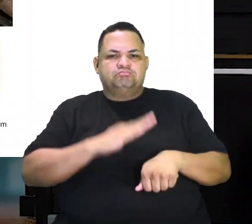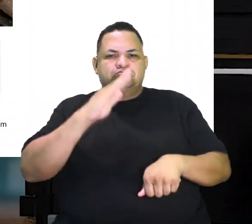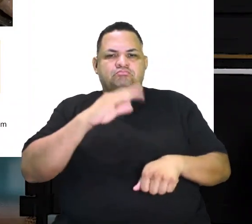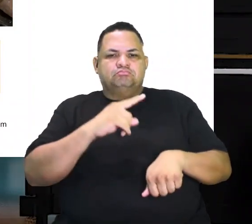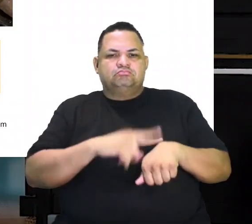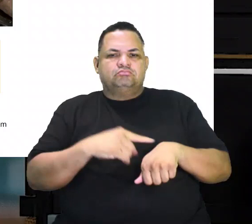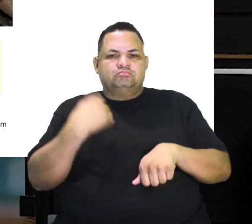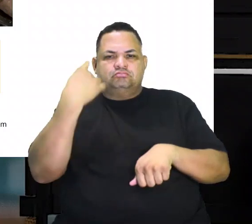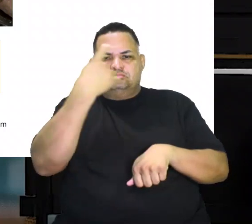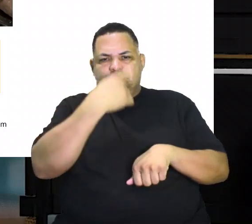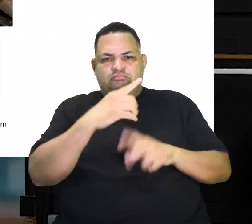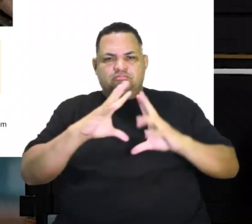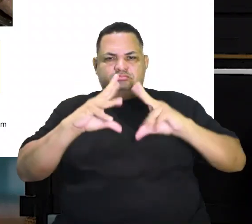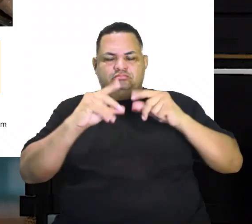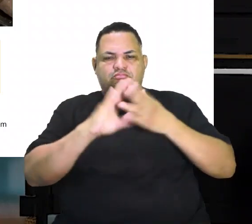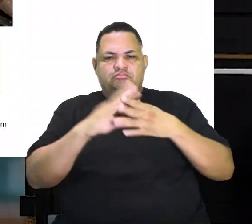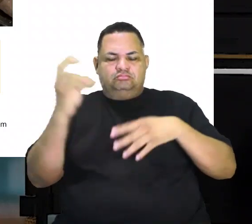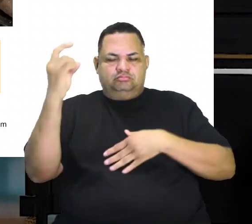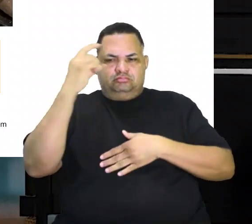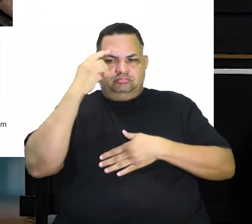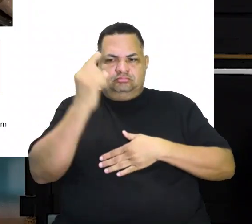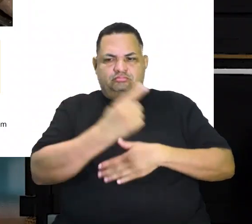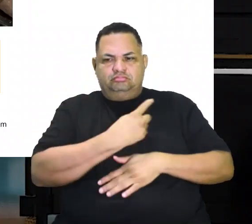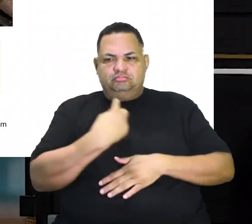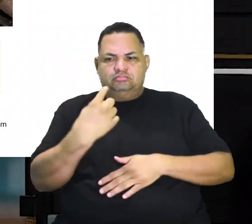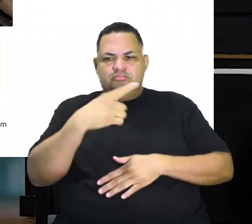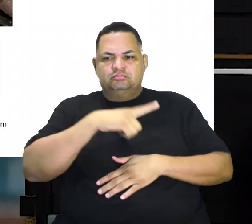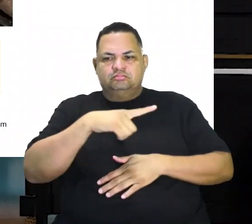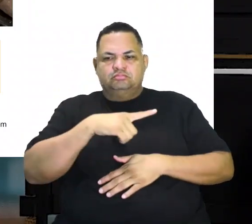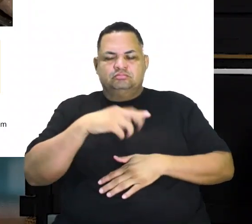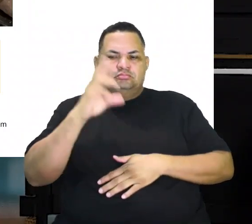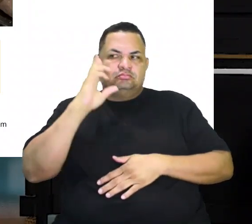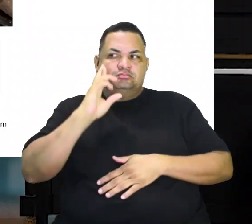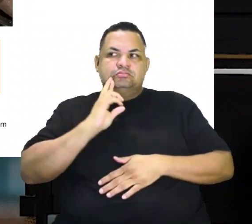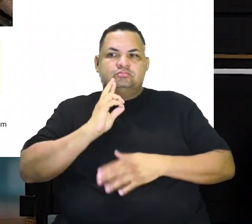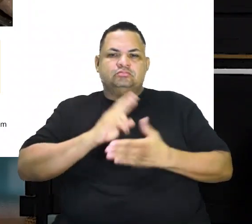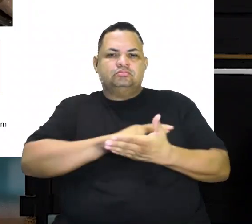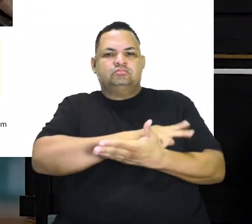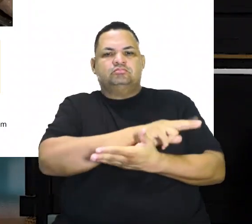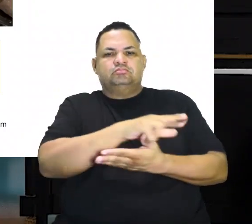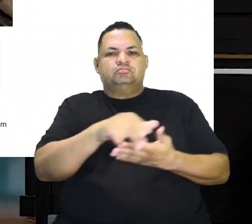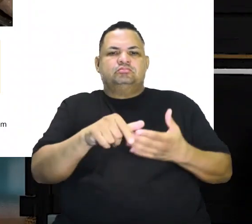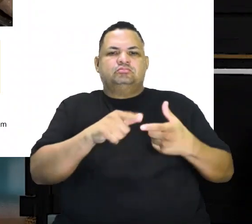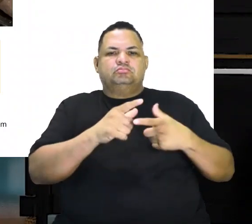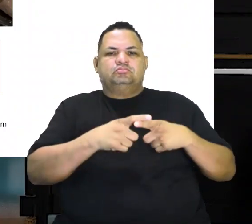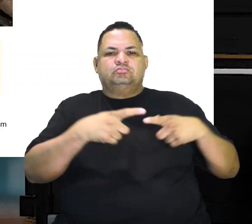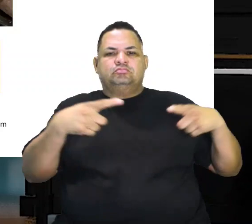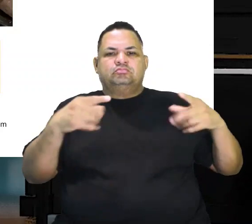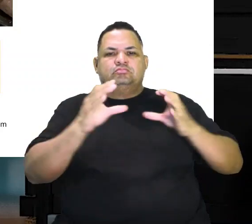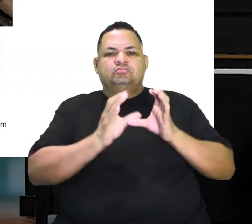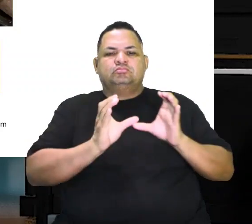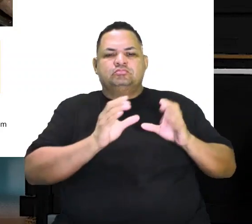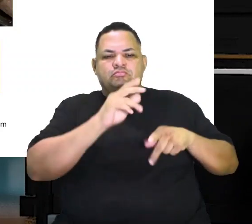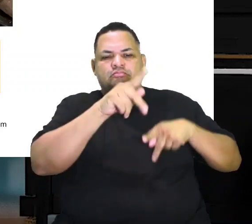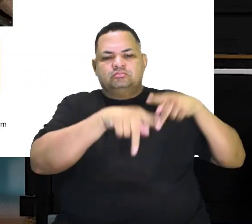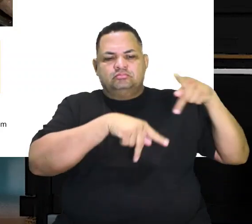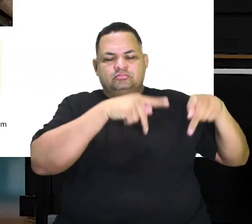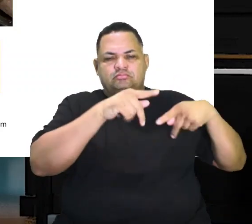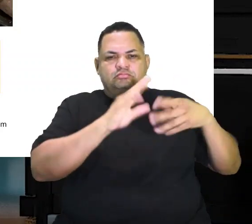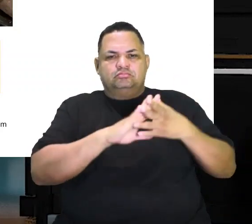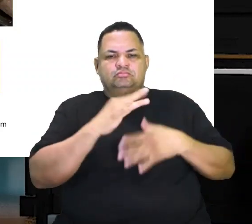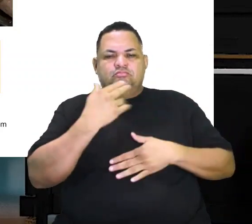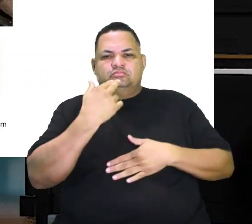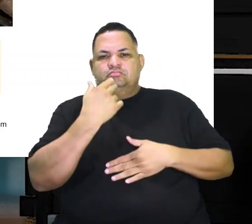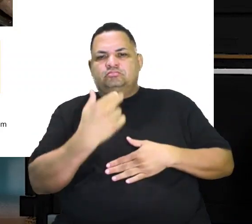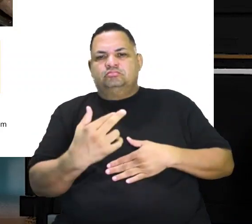de todas as culturas que nós temos em Rondônia. Há uma diversidade muito ampla de povos indígenas com